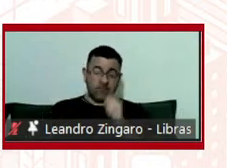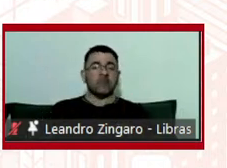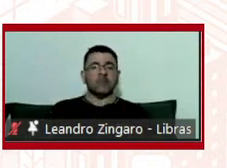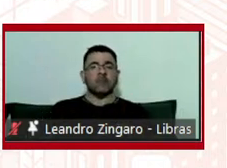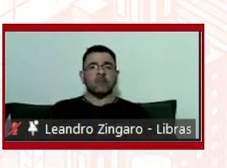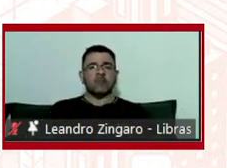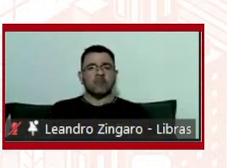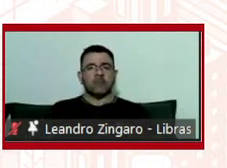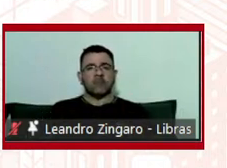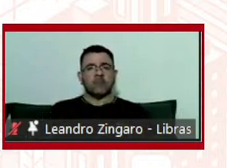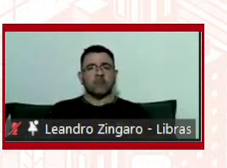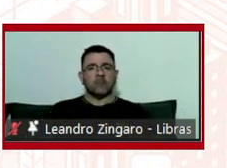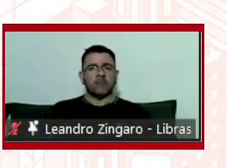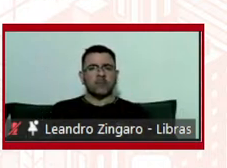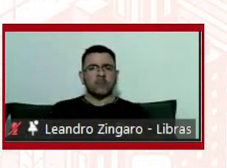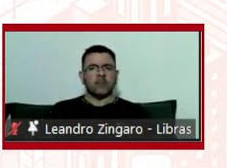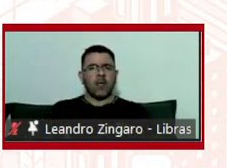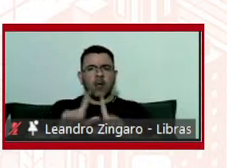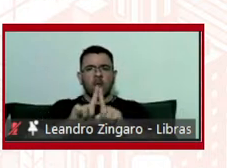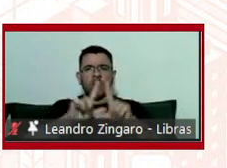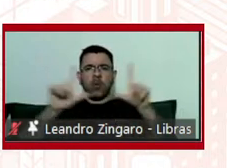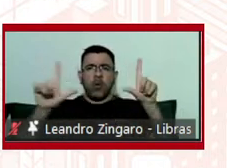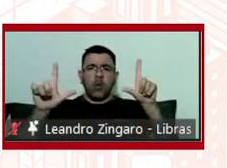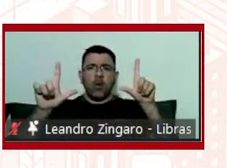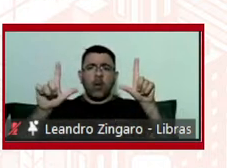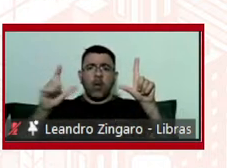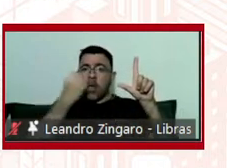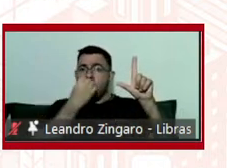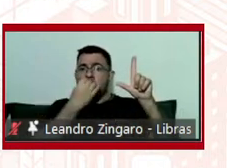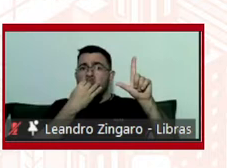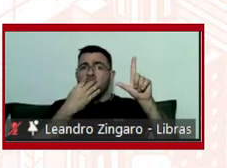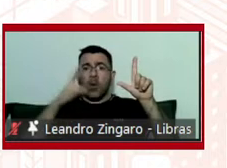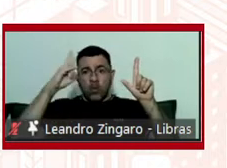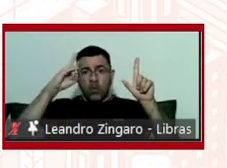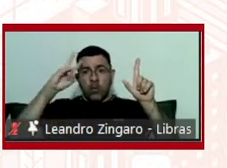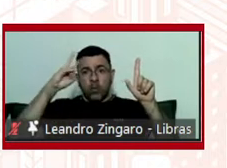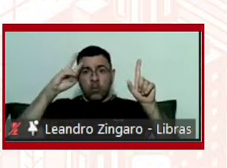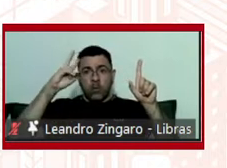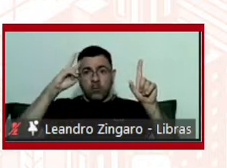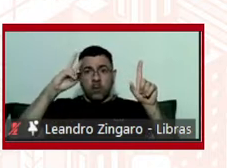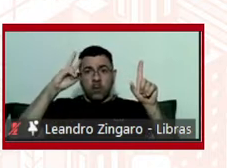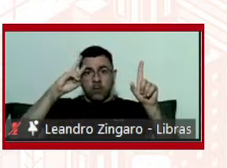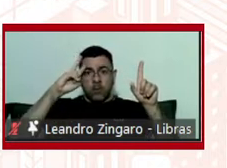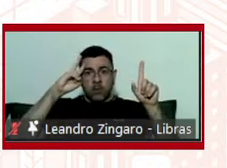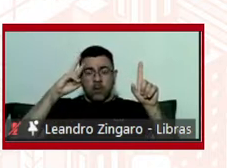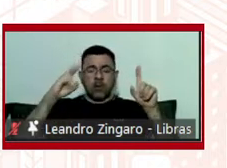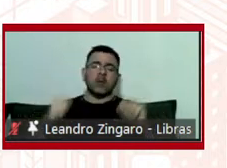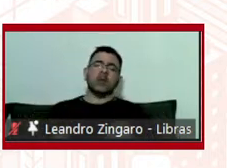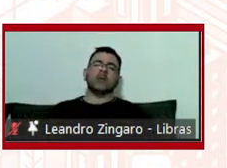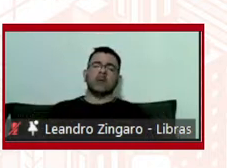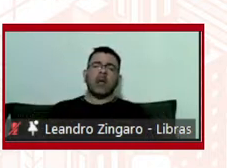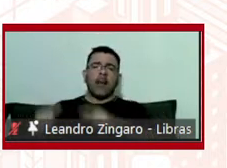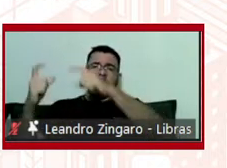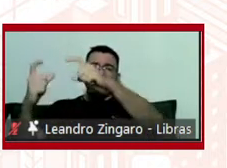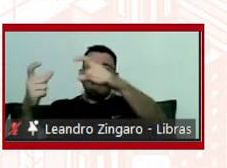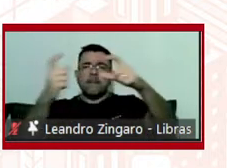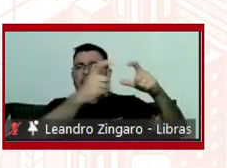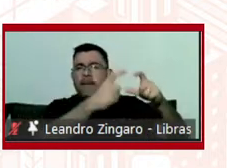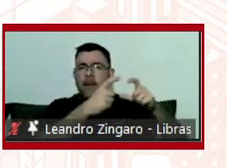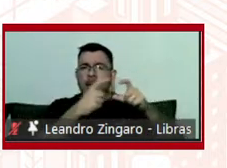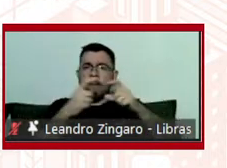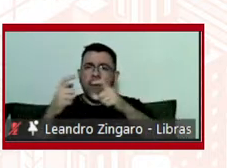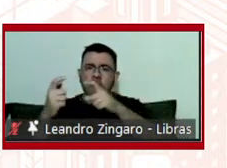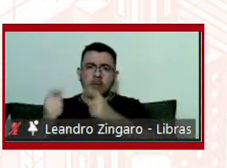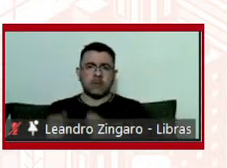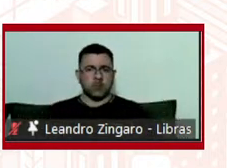belo de um uma plataforma que a gente contou as histórias desses animais linkamos as ONGs de proteção dos animais que podiam